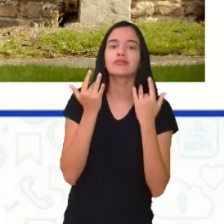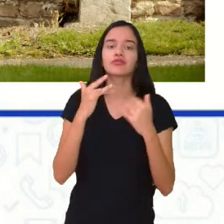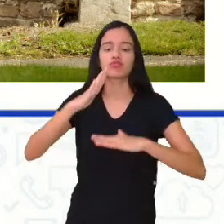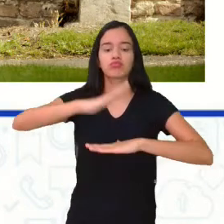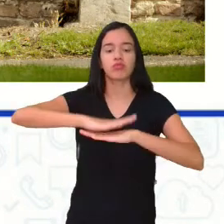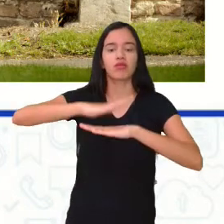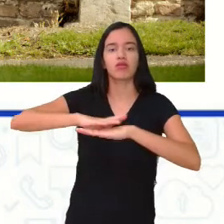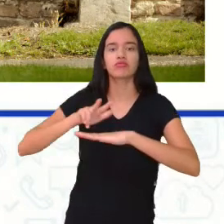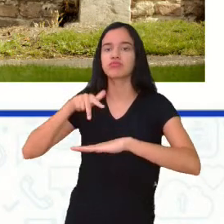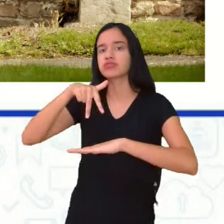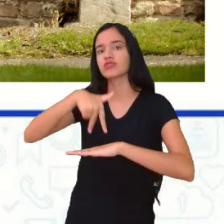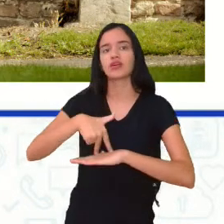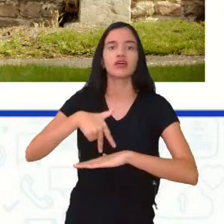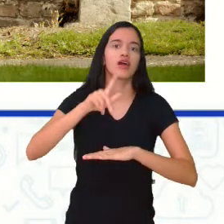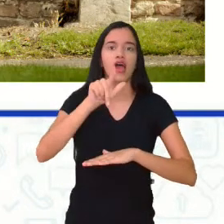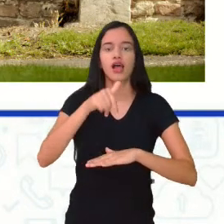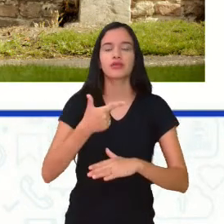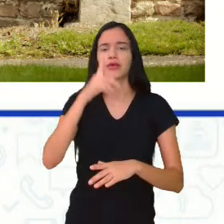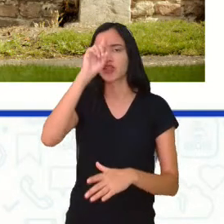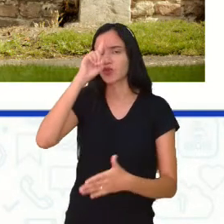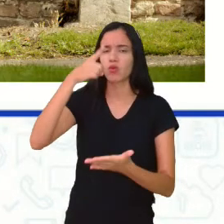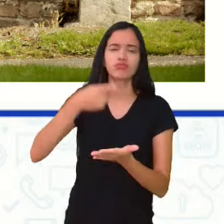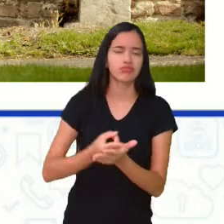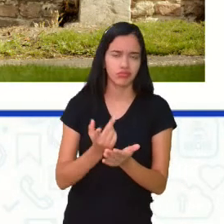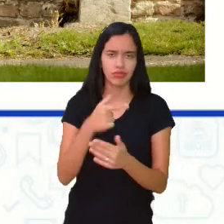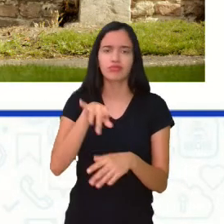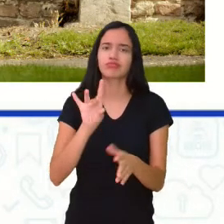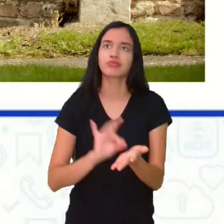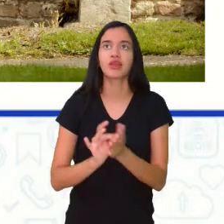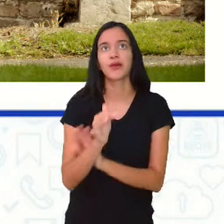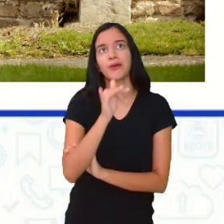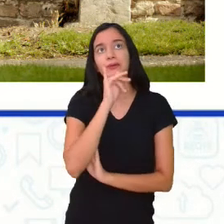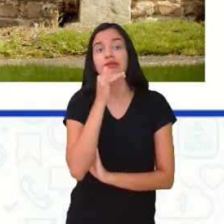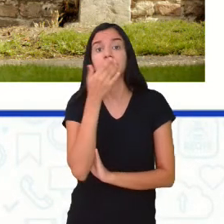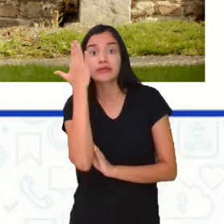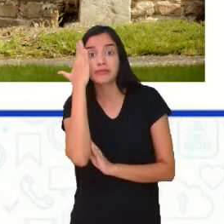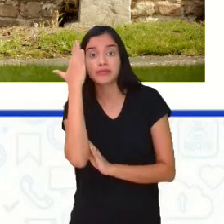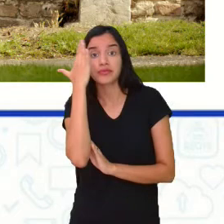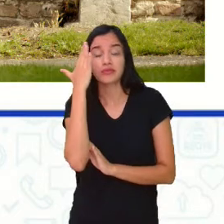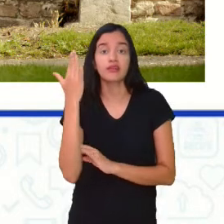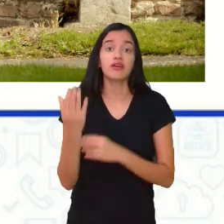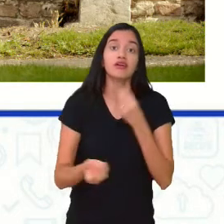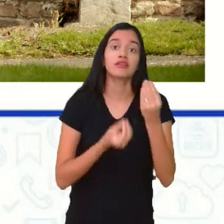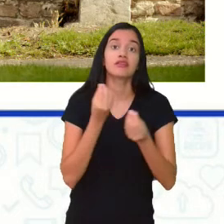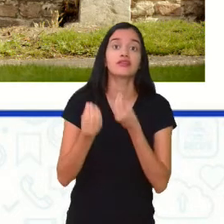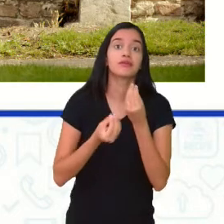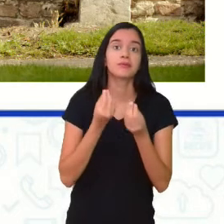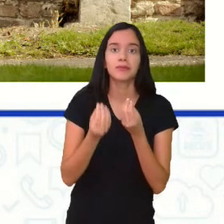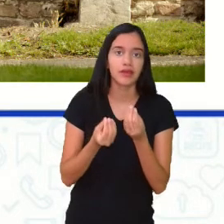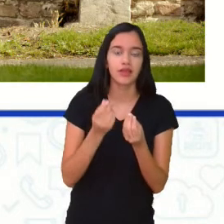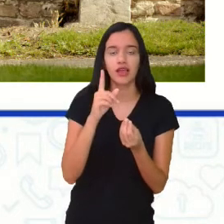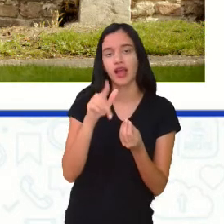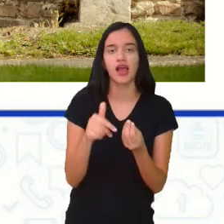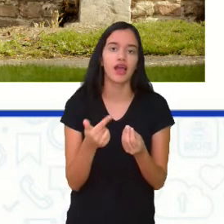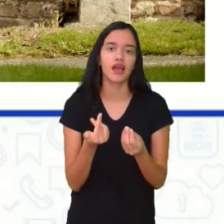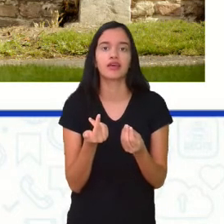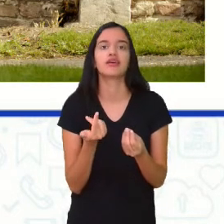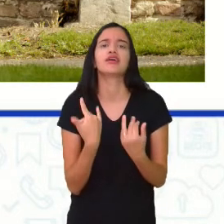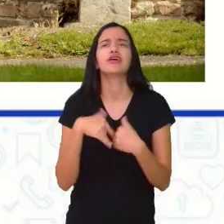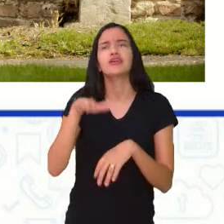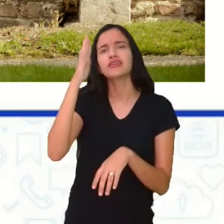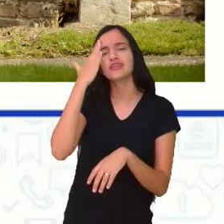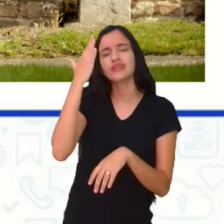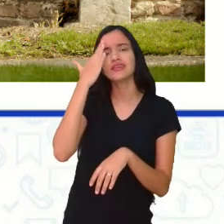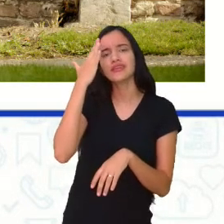questões mais doutrinárias mesmo, como, por exemplo, entender a transubstanciação, né?